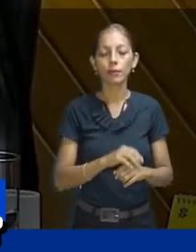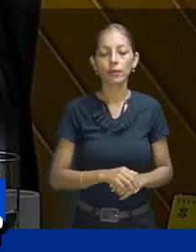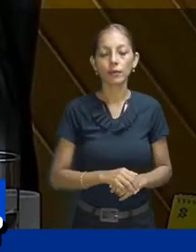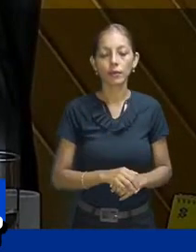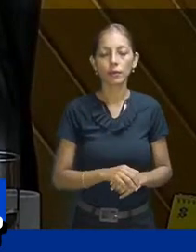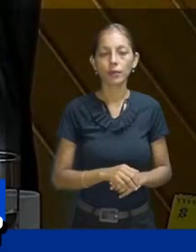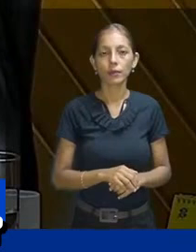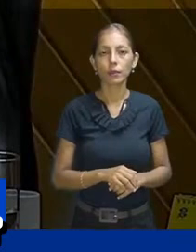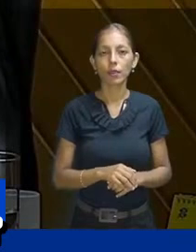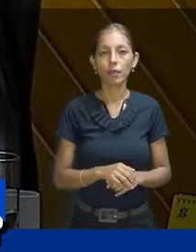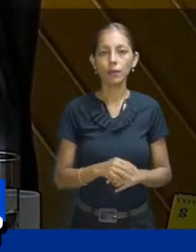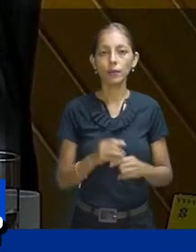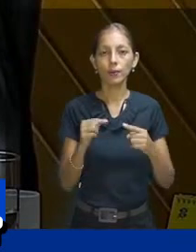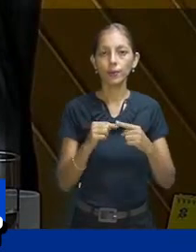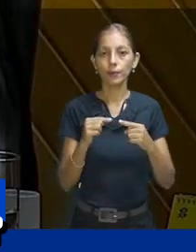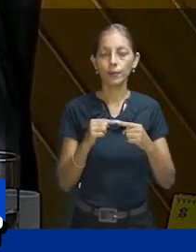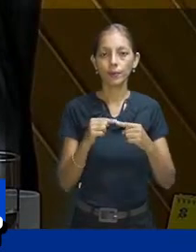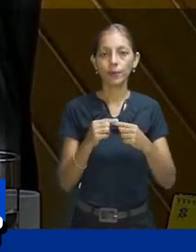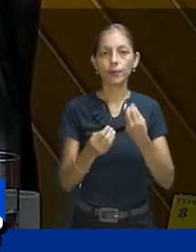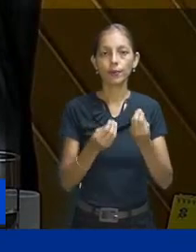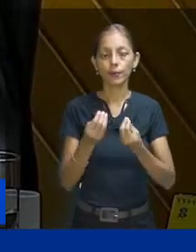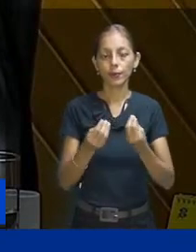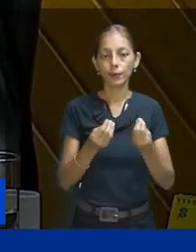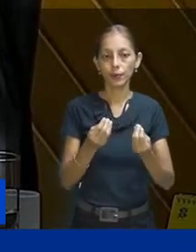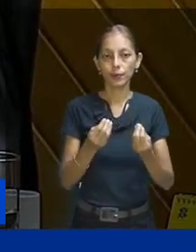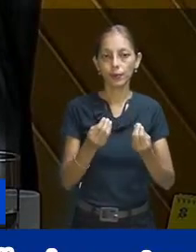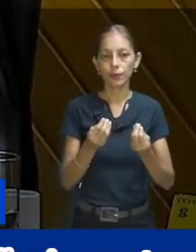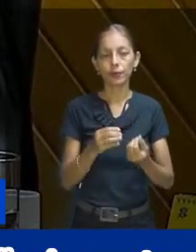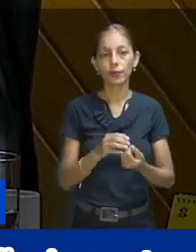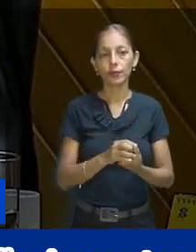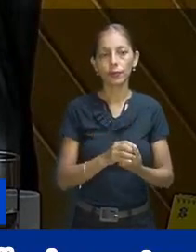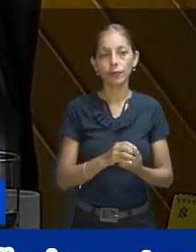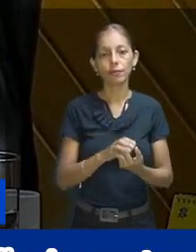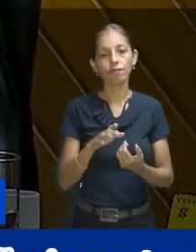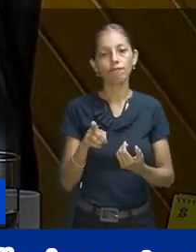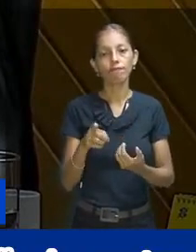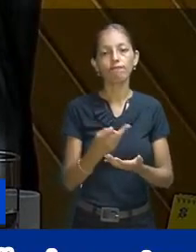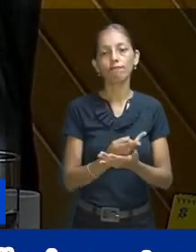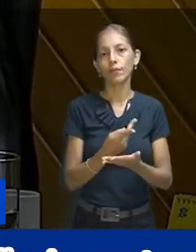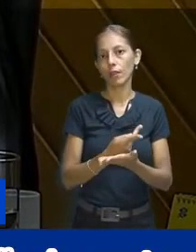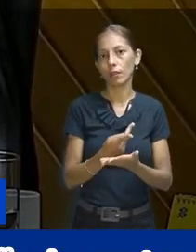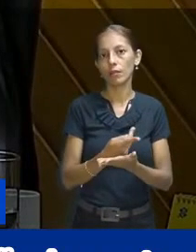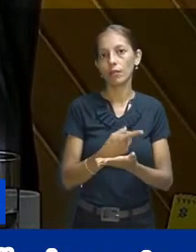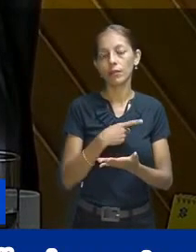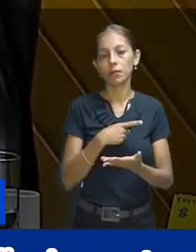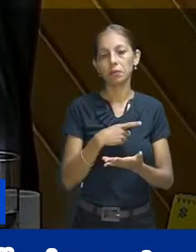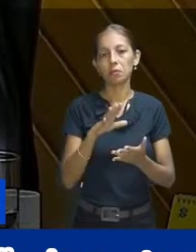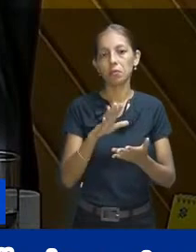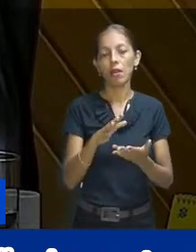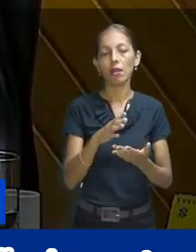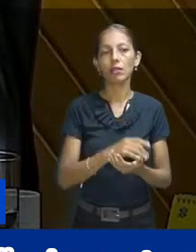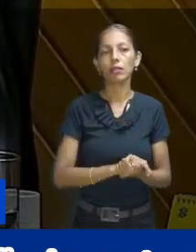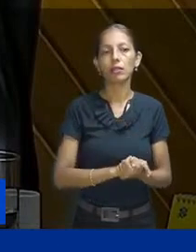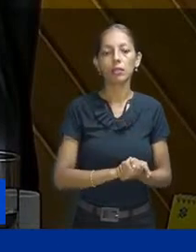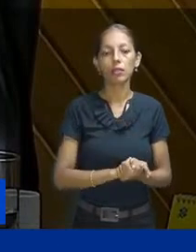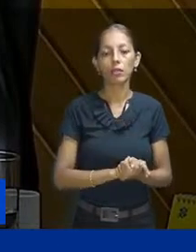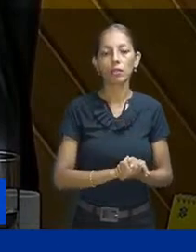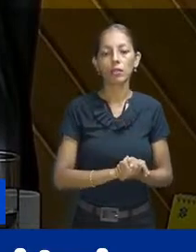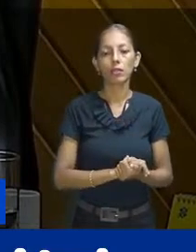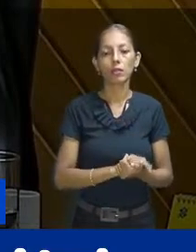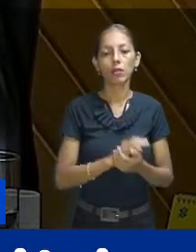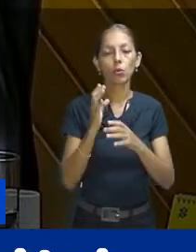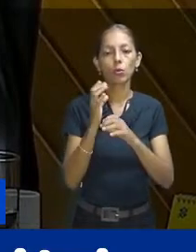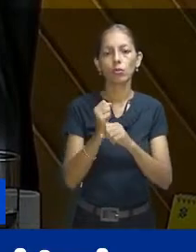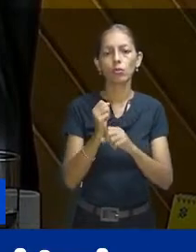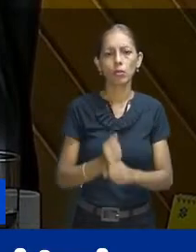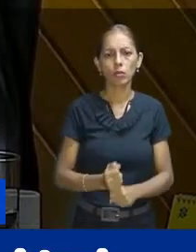50.45.219 que trata-se de erro meramente formal, o qual não prejudica a aprovação das contas.